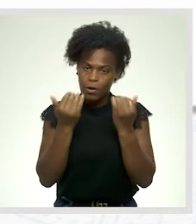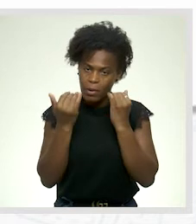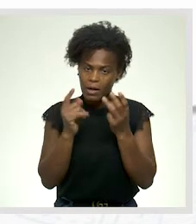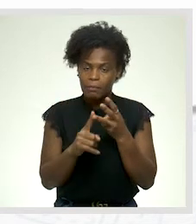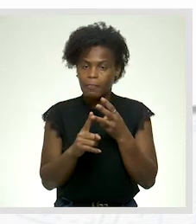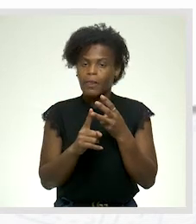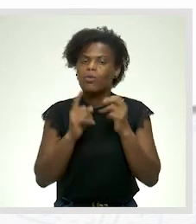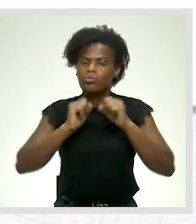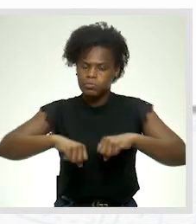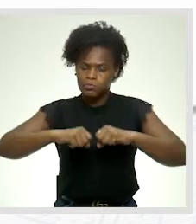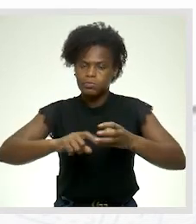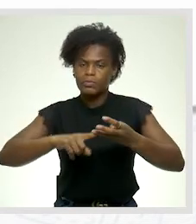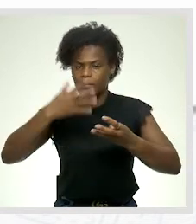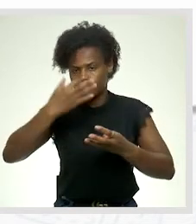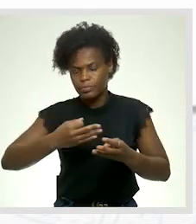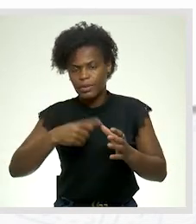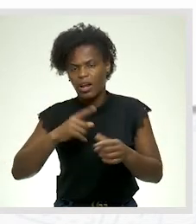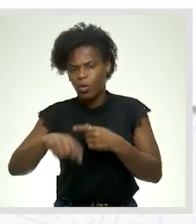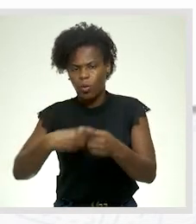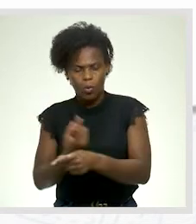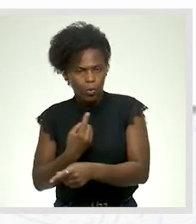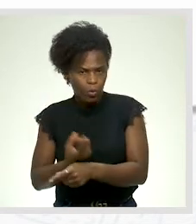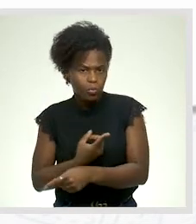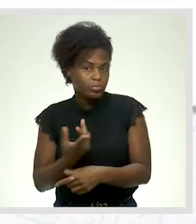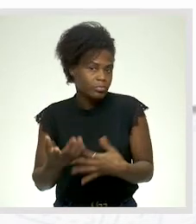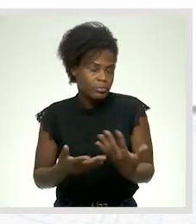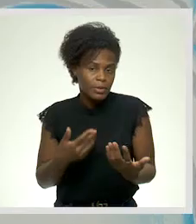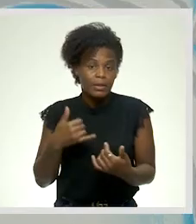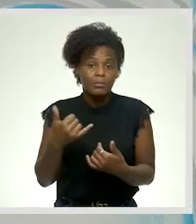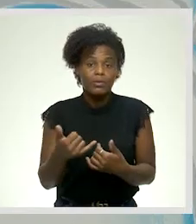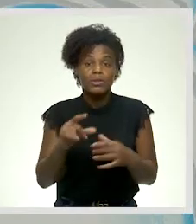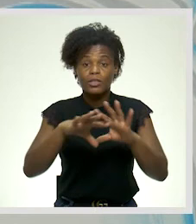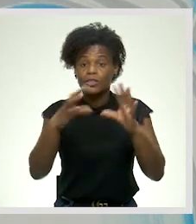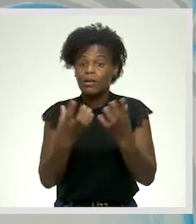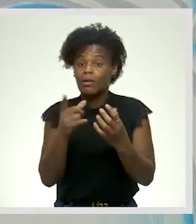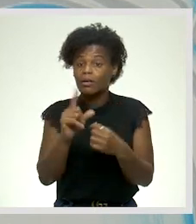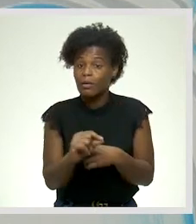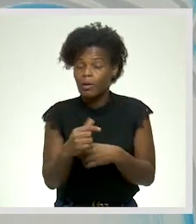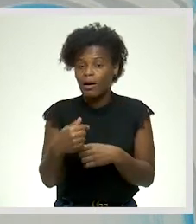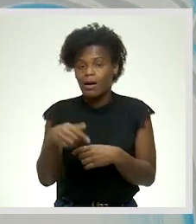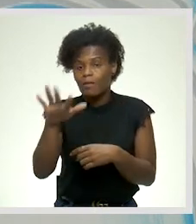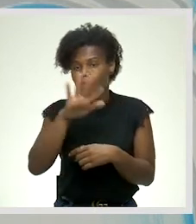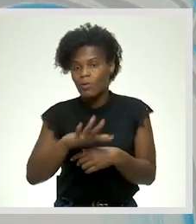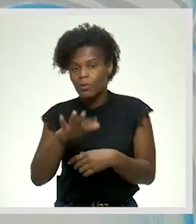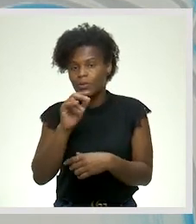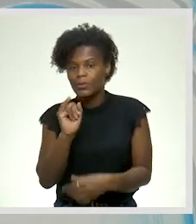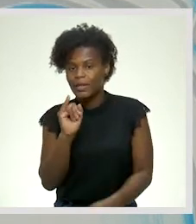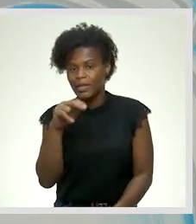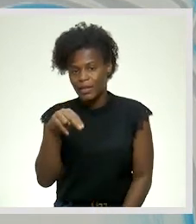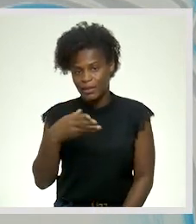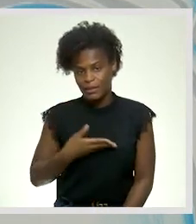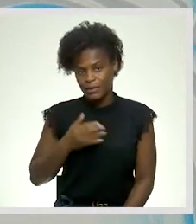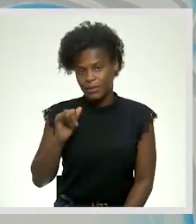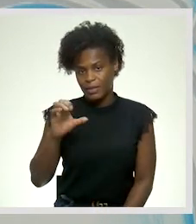informar, concordar, acreditar, etc. E geralmente aparecem no modo indicativo e